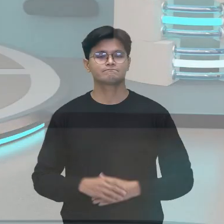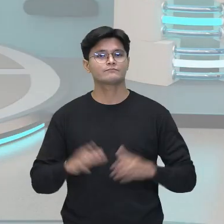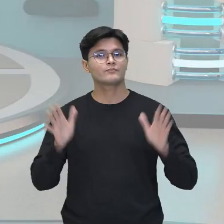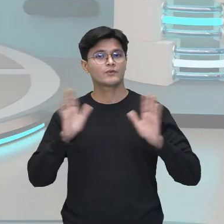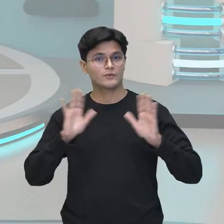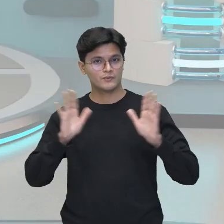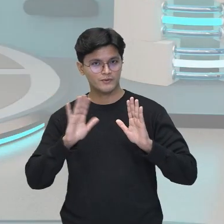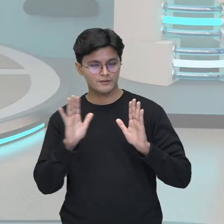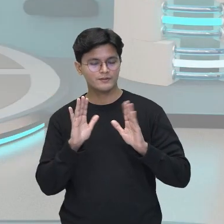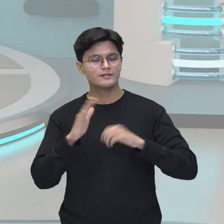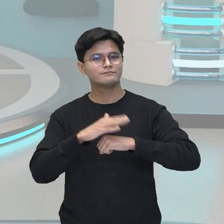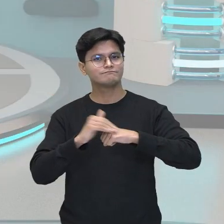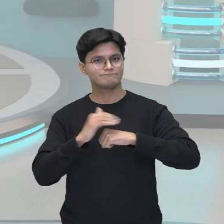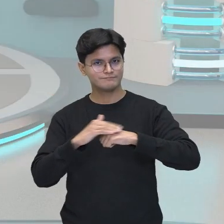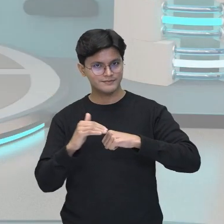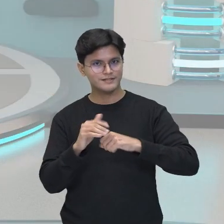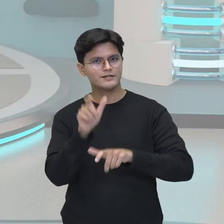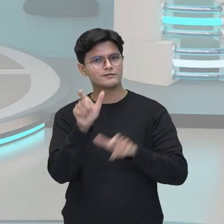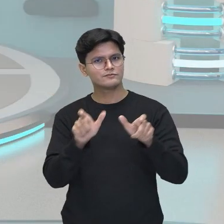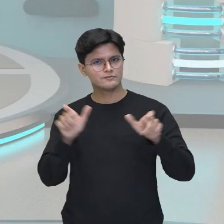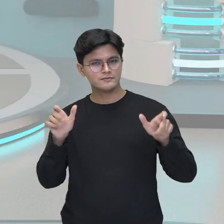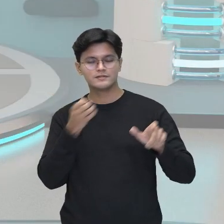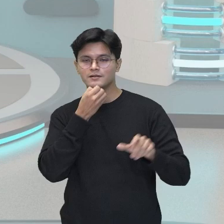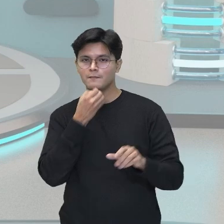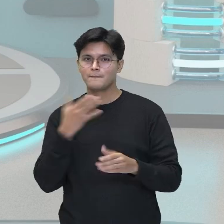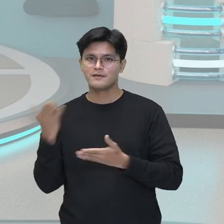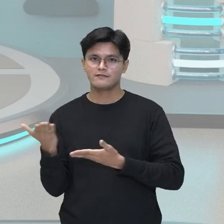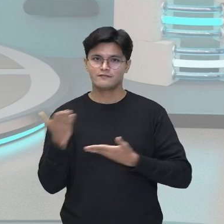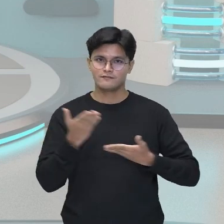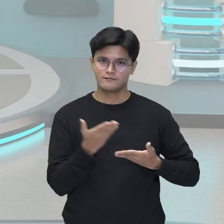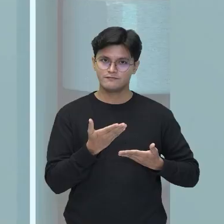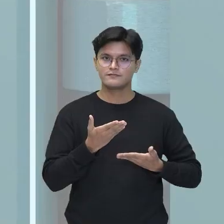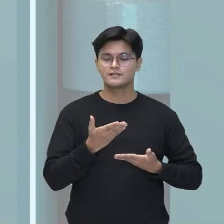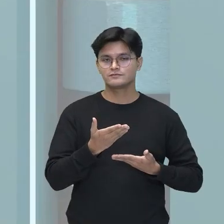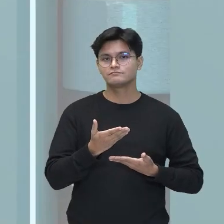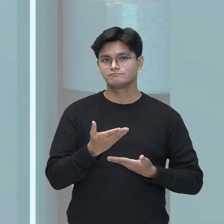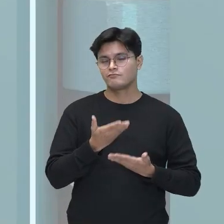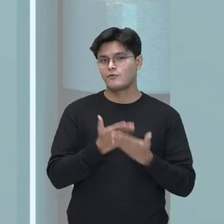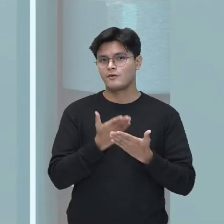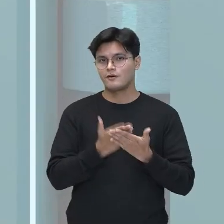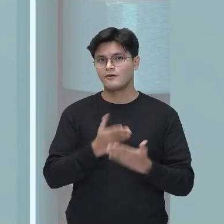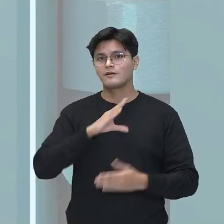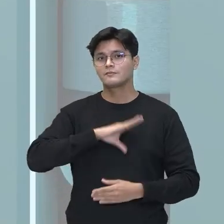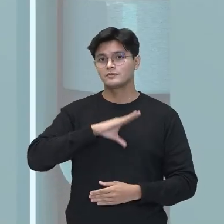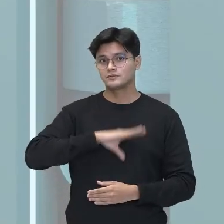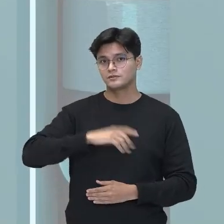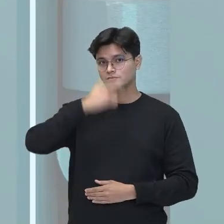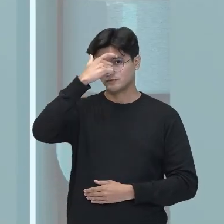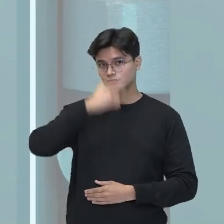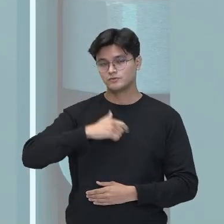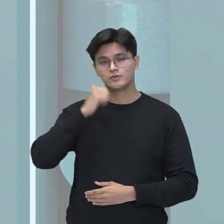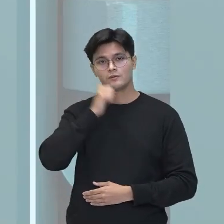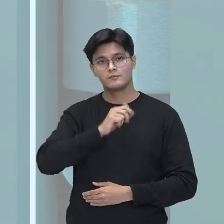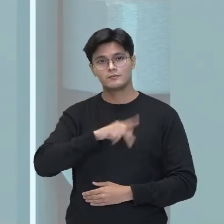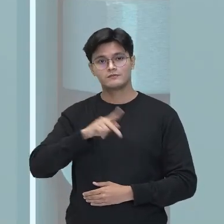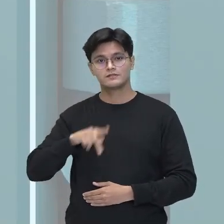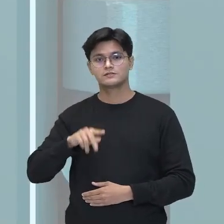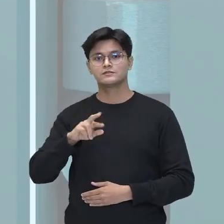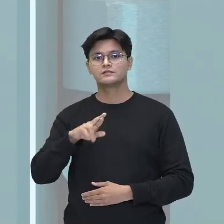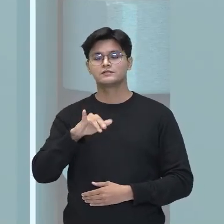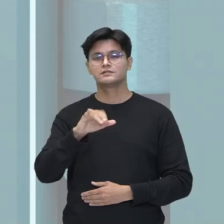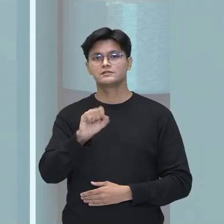Olá queridos sejam muito bem-vindos para mais um aula de língua portuguesa eu sou a professora ronilde